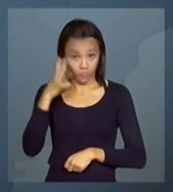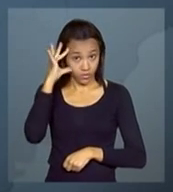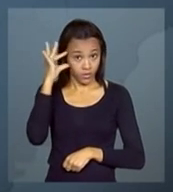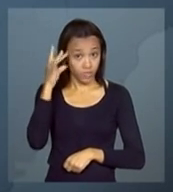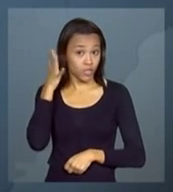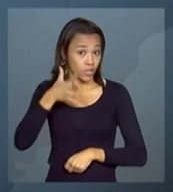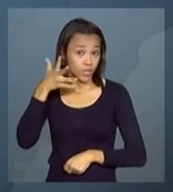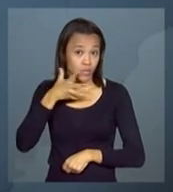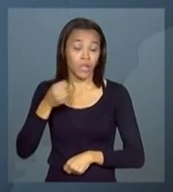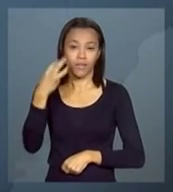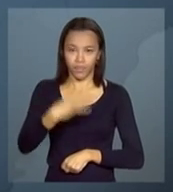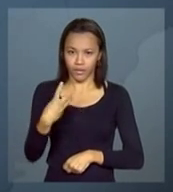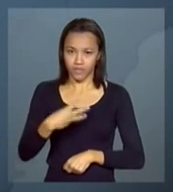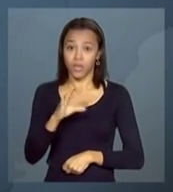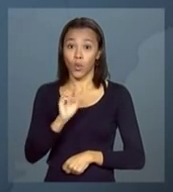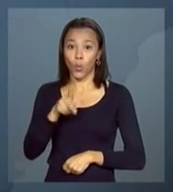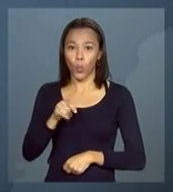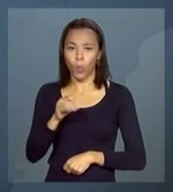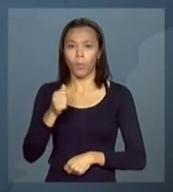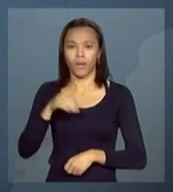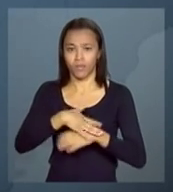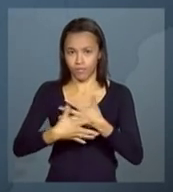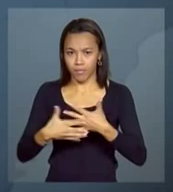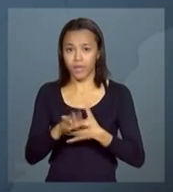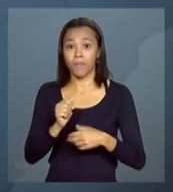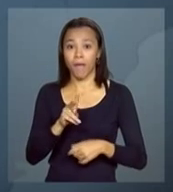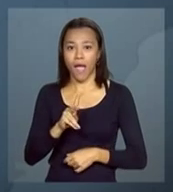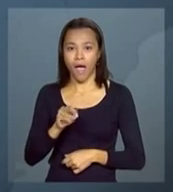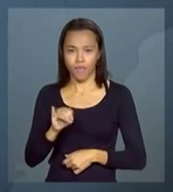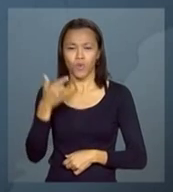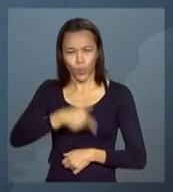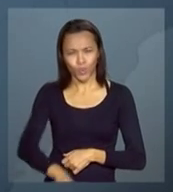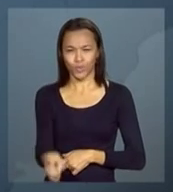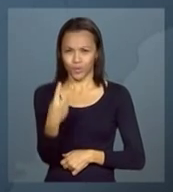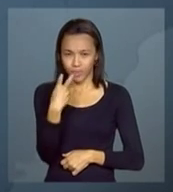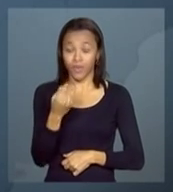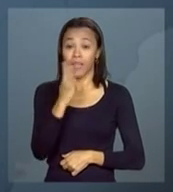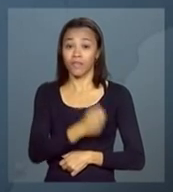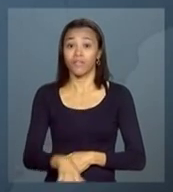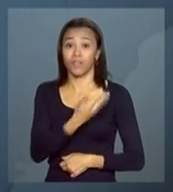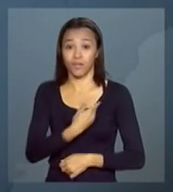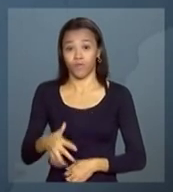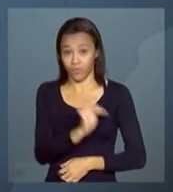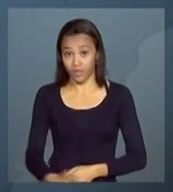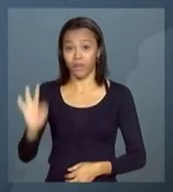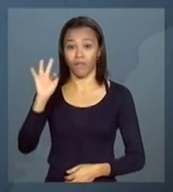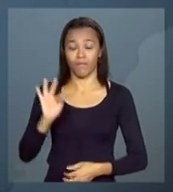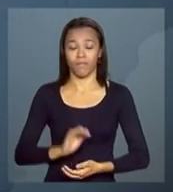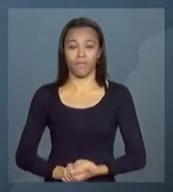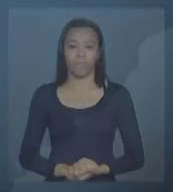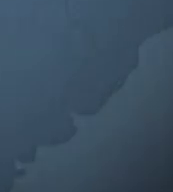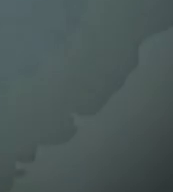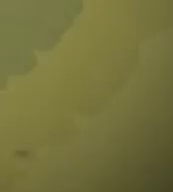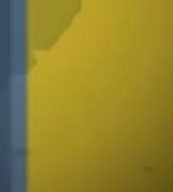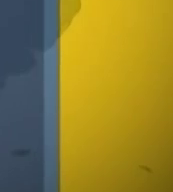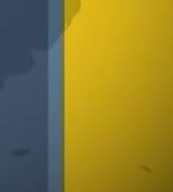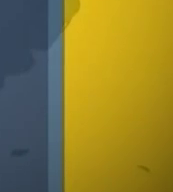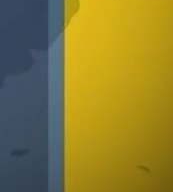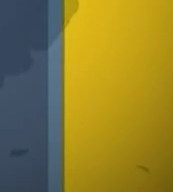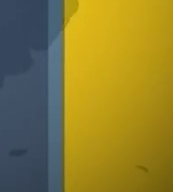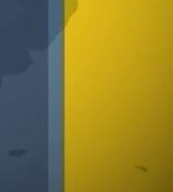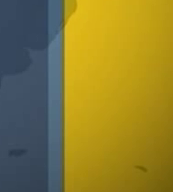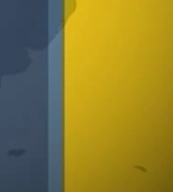Rousseff na terceira cúpula América do Sul, países árabes. Continue na NBR, a TV do governo federal.